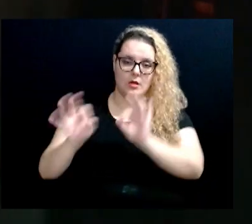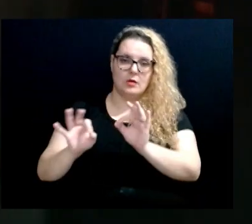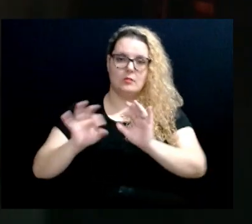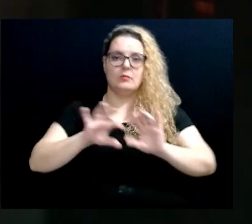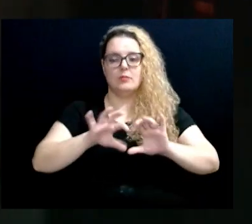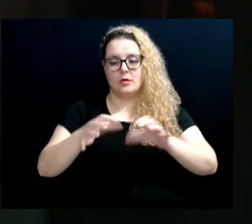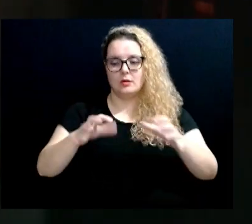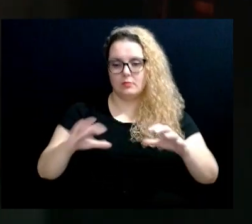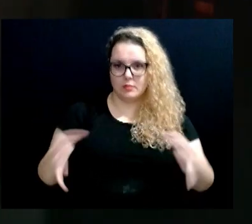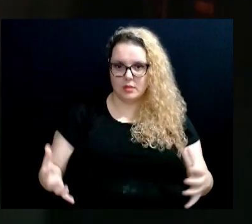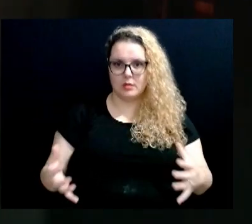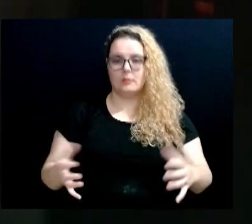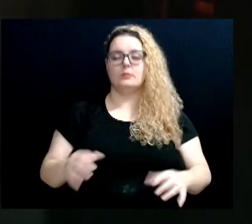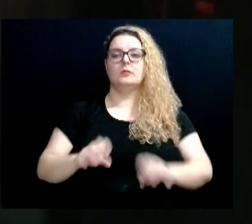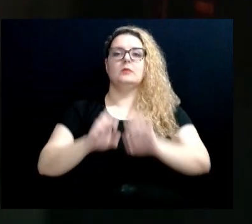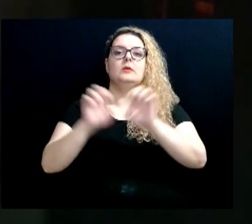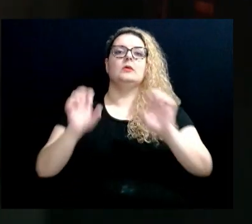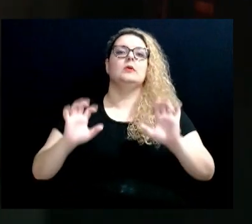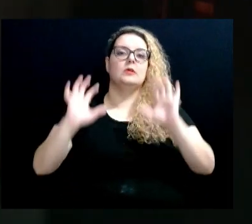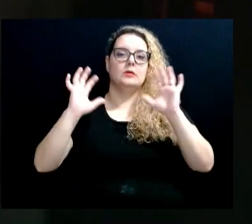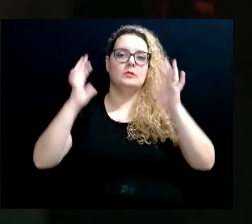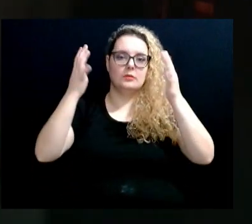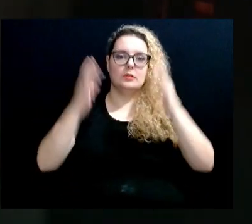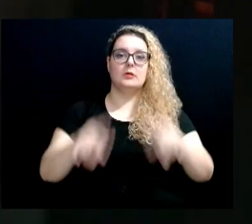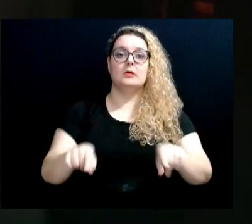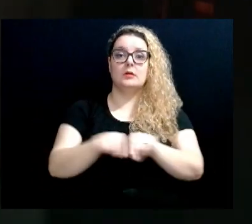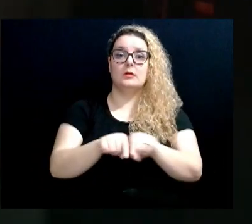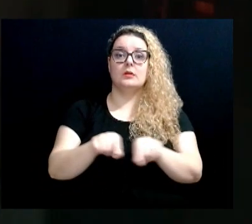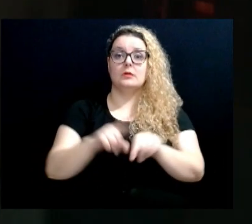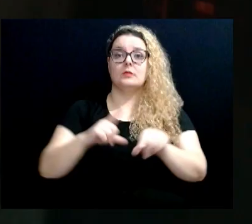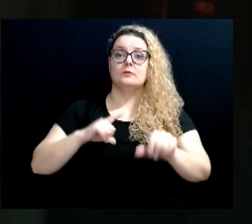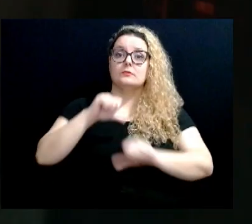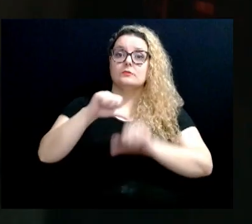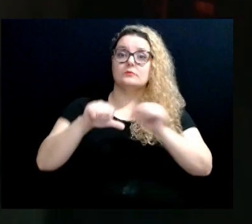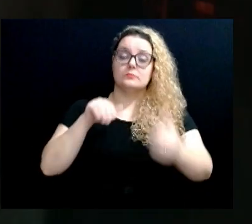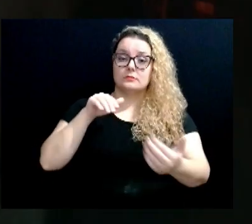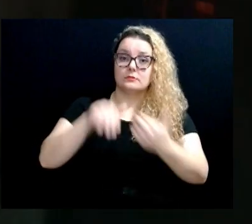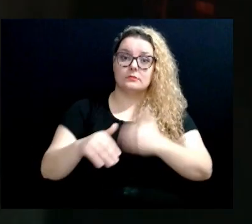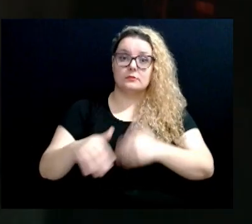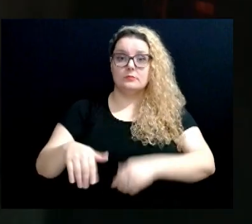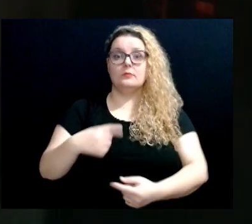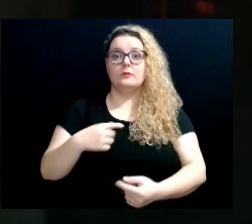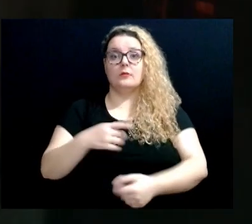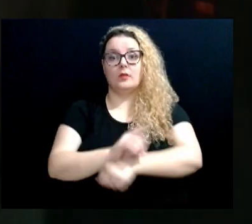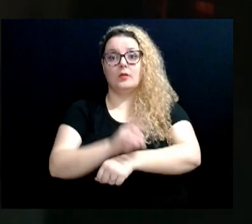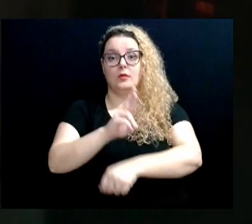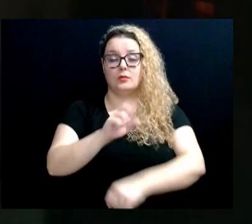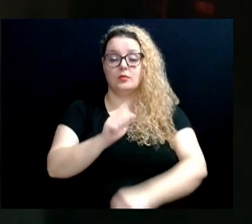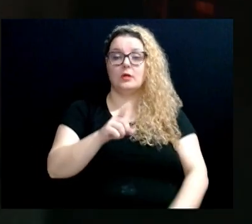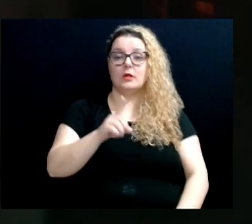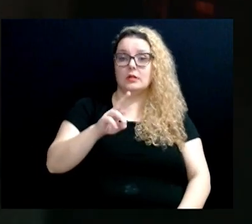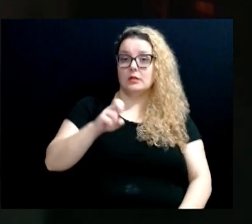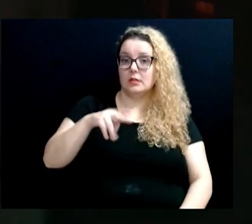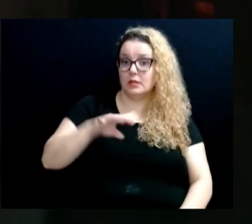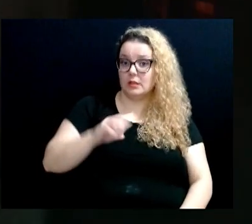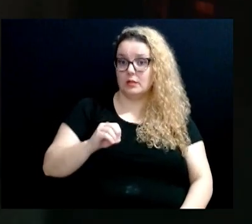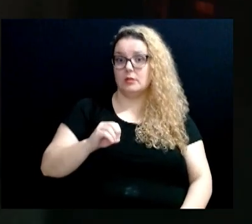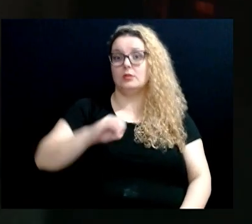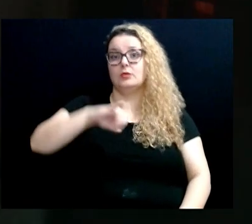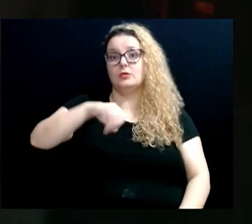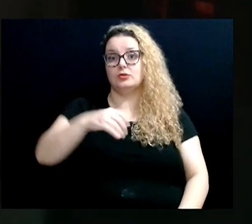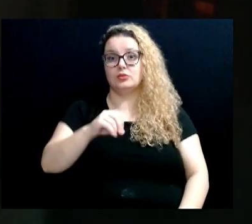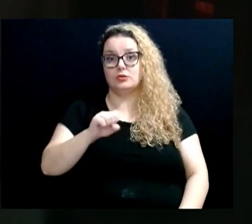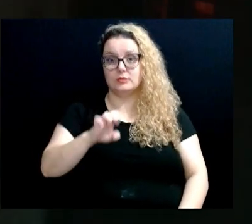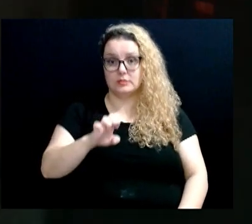da festa. Também haverá mudança no trânsito da rua Doutor Adriano José de Barros, que passa a operar em sentido único